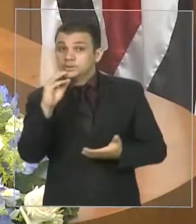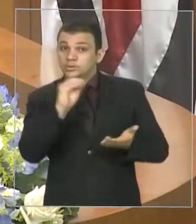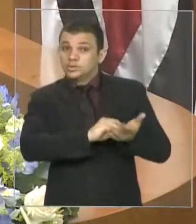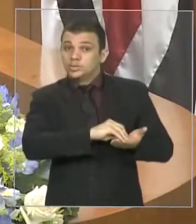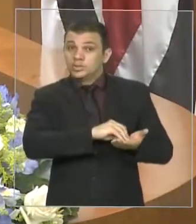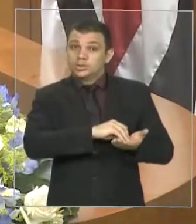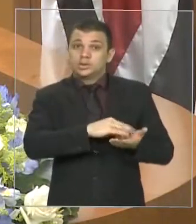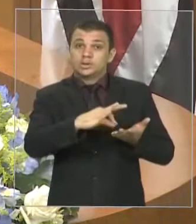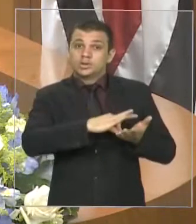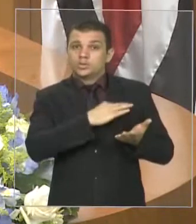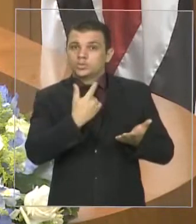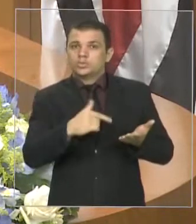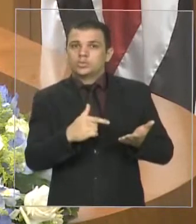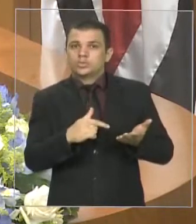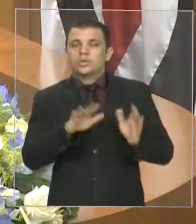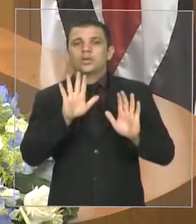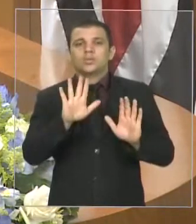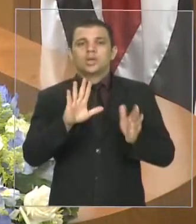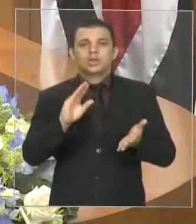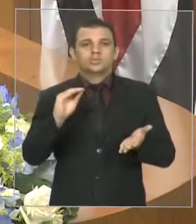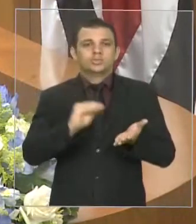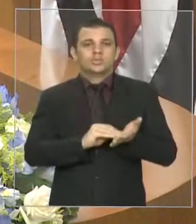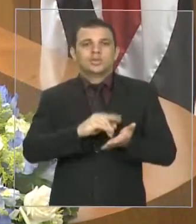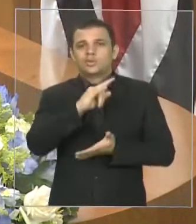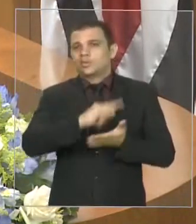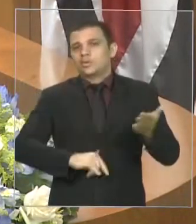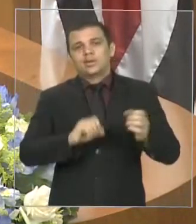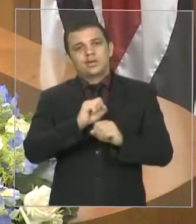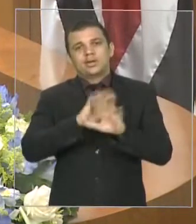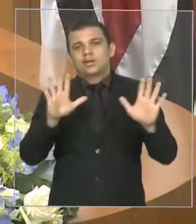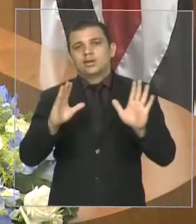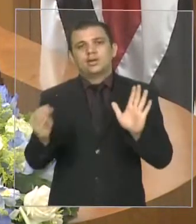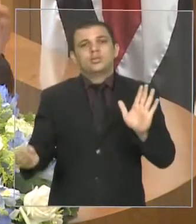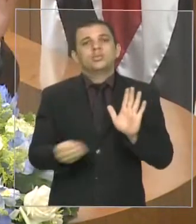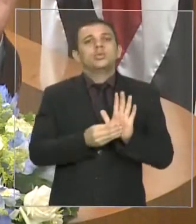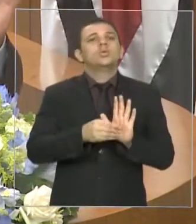questão. Mas o contrato é muito claro, deputado Hélio do Curso, e diz o seguinte: